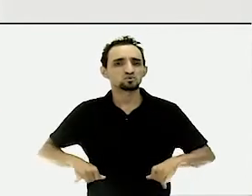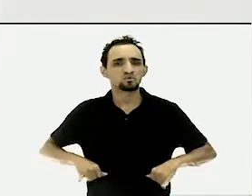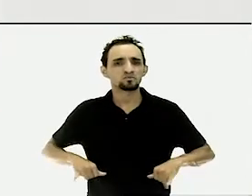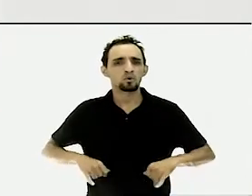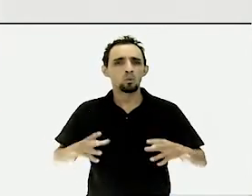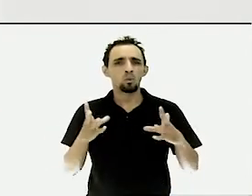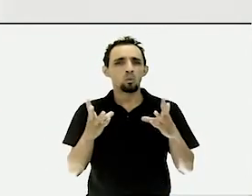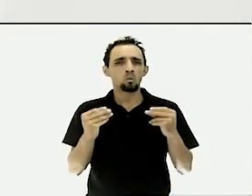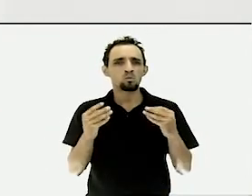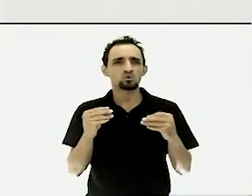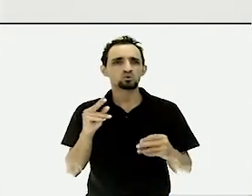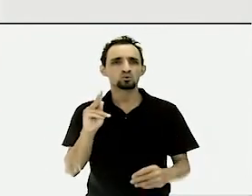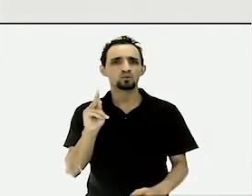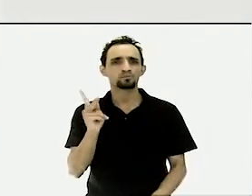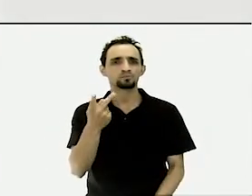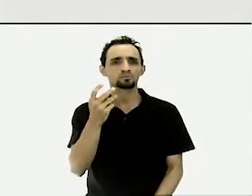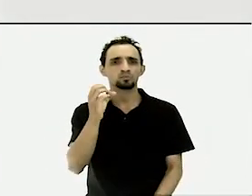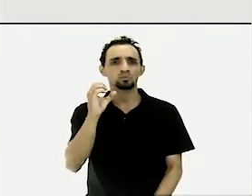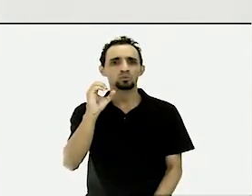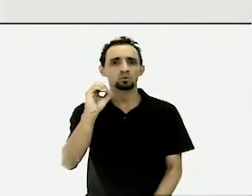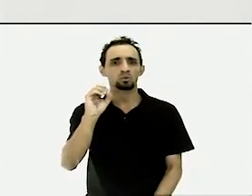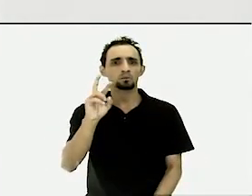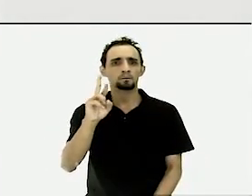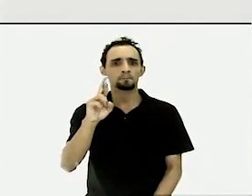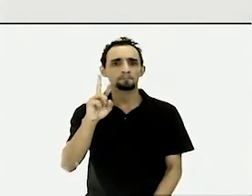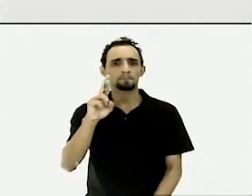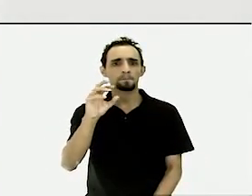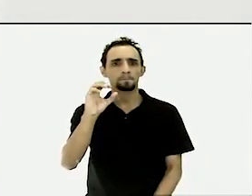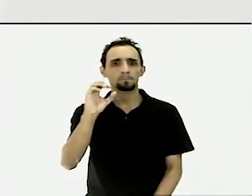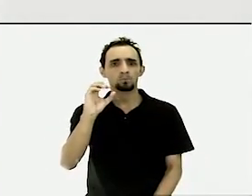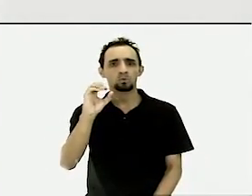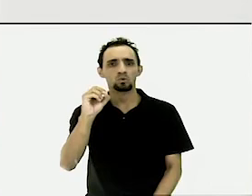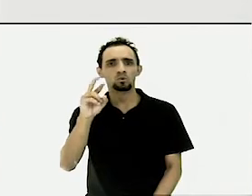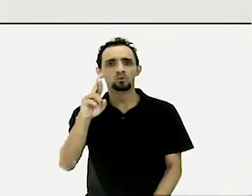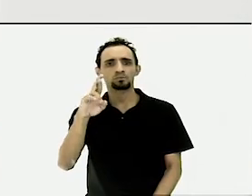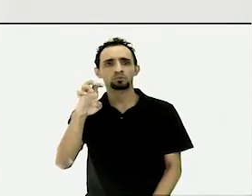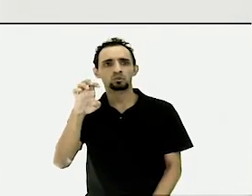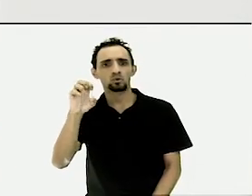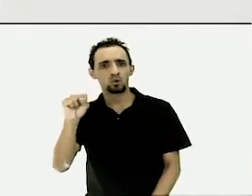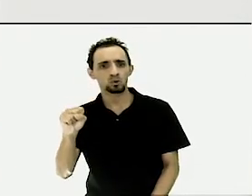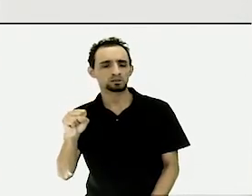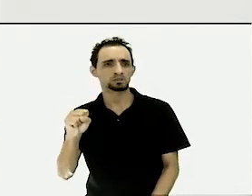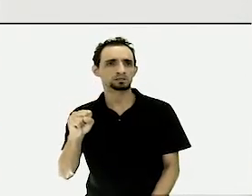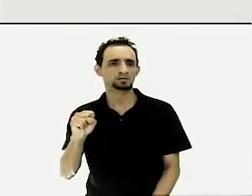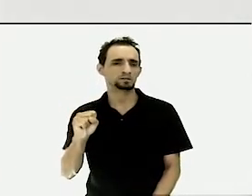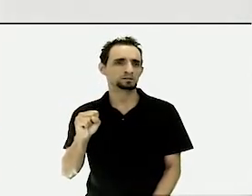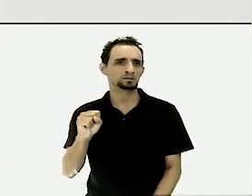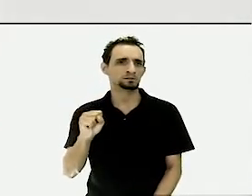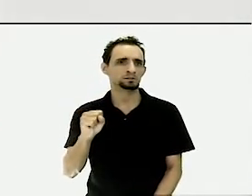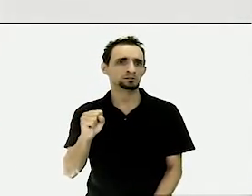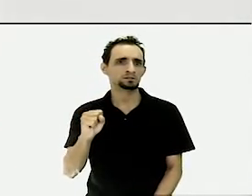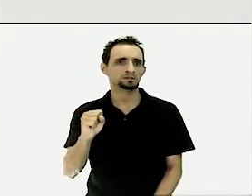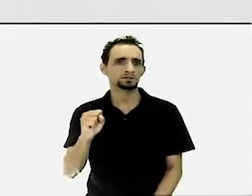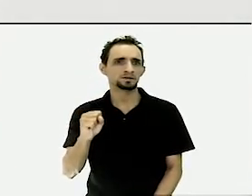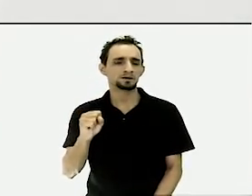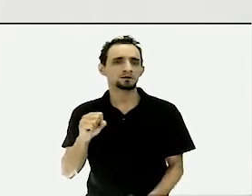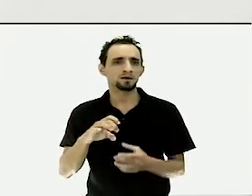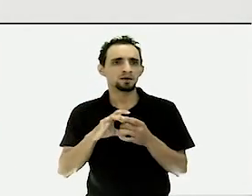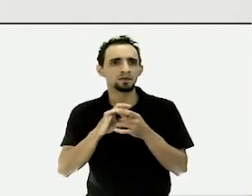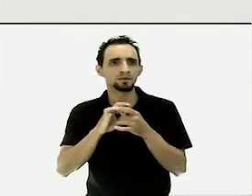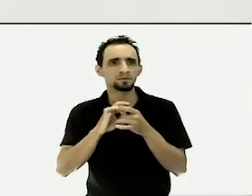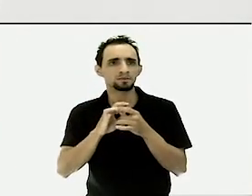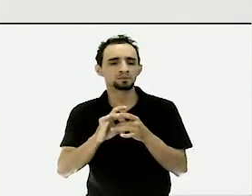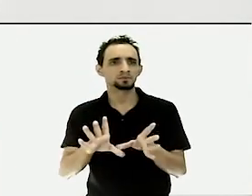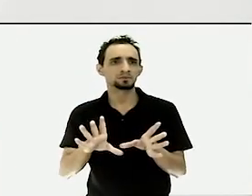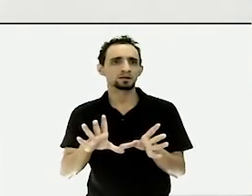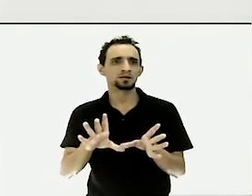pessoa largar dele, ela já é vítima de ameaça, até de morte. Quantos casos a gente está vendo, meninas sendo mortas por